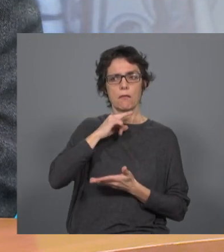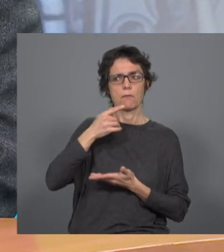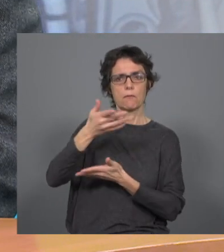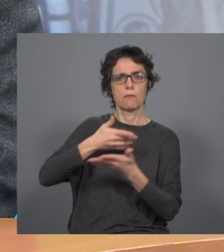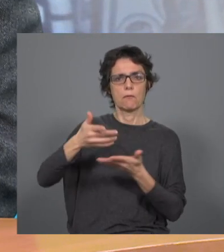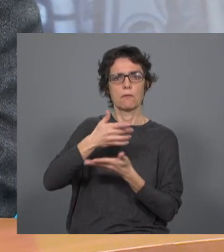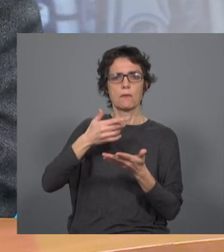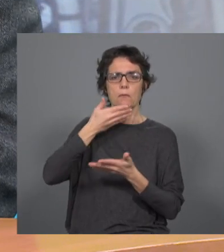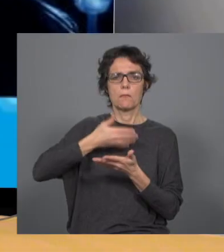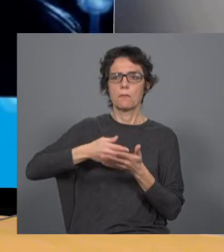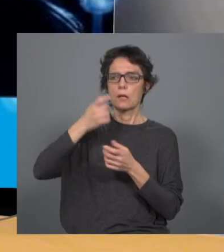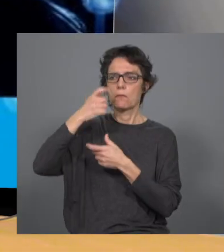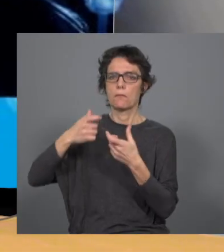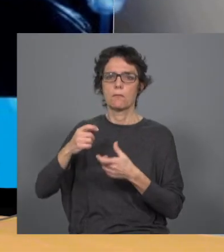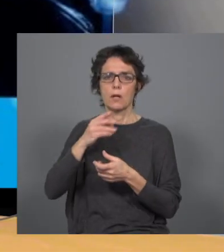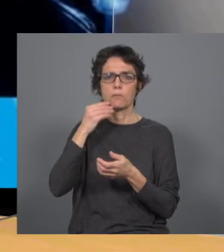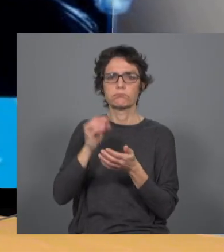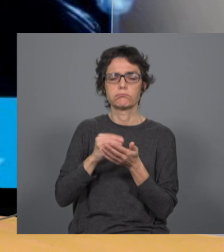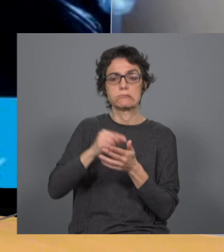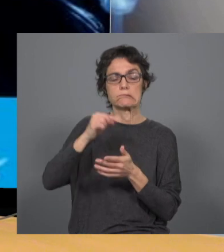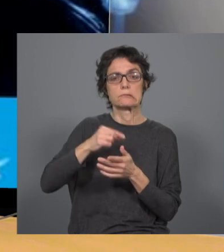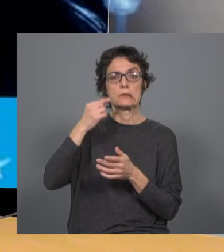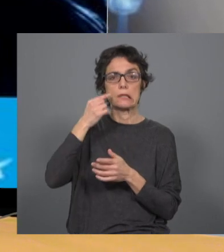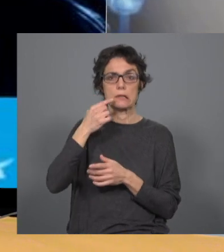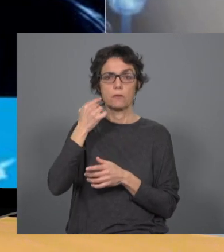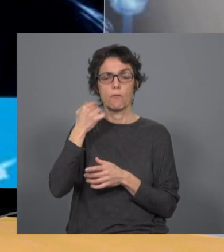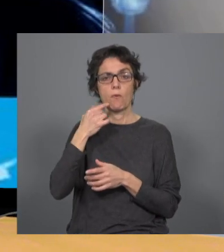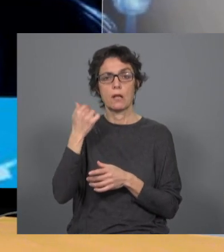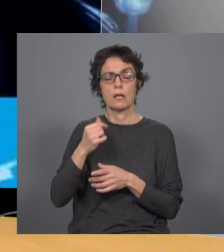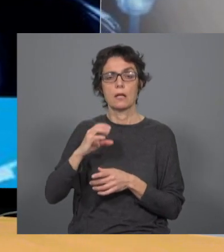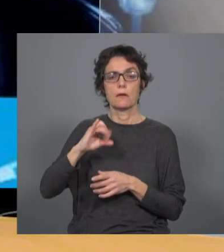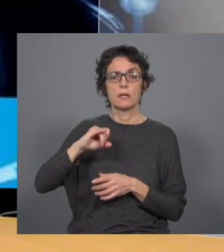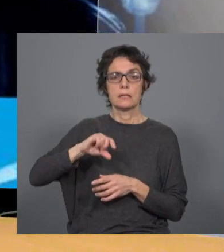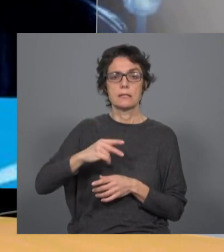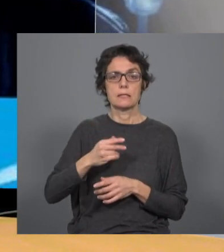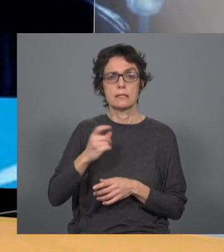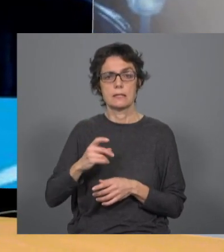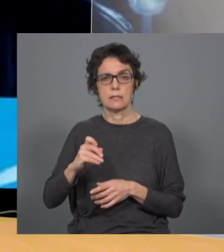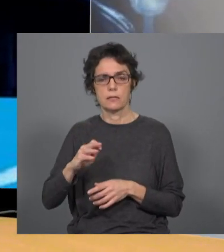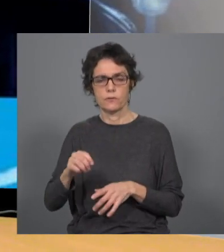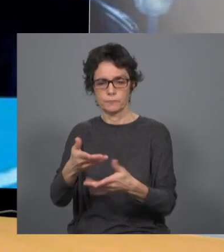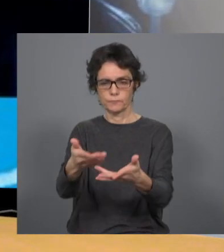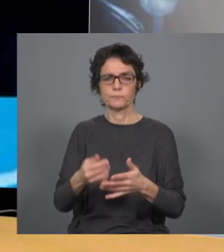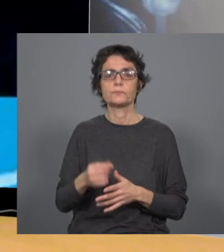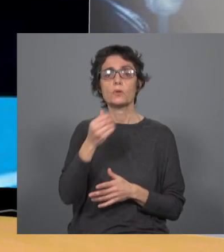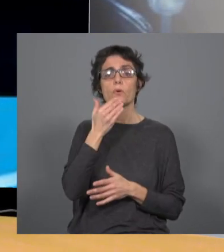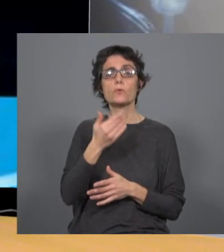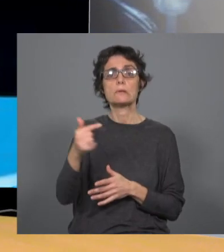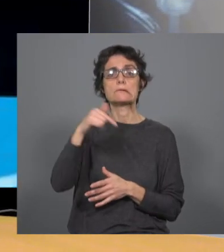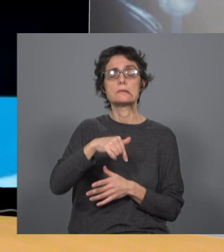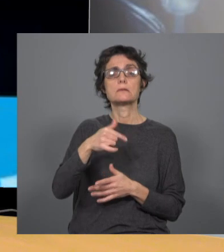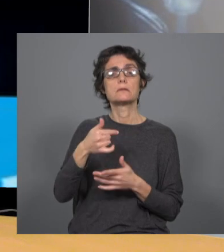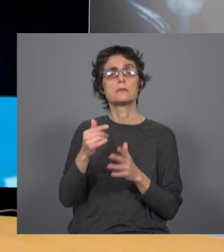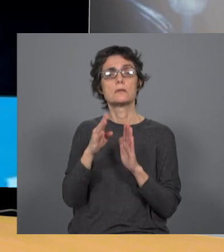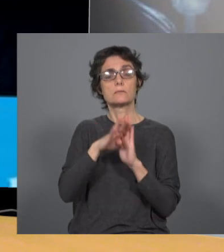pó nesta quarta-feira de cinzas. Boa tarde, obrigado por estar aqui no programa Eclésia. Este é um dia